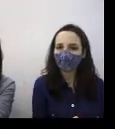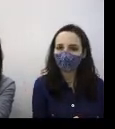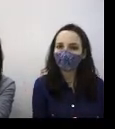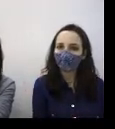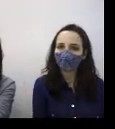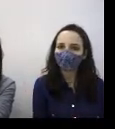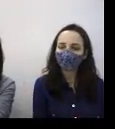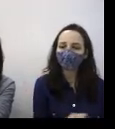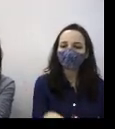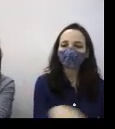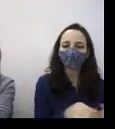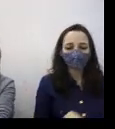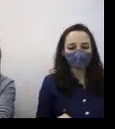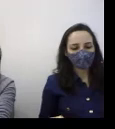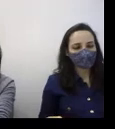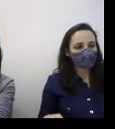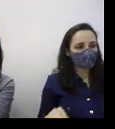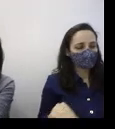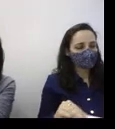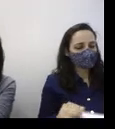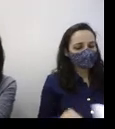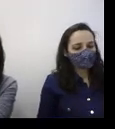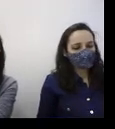sim, a depressão.